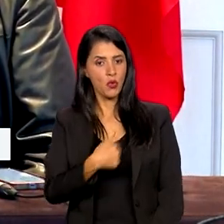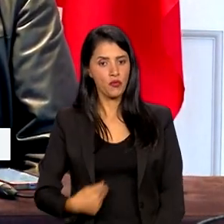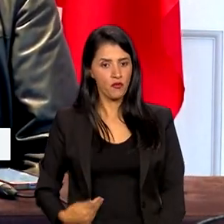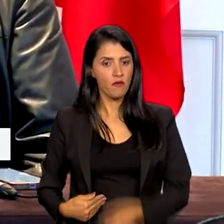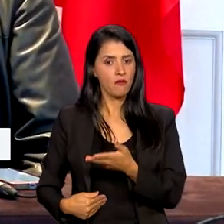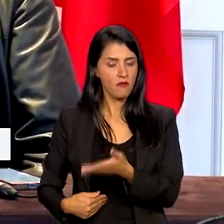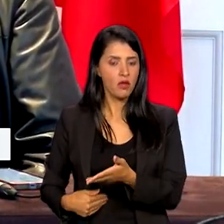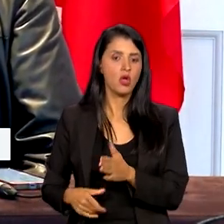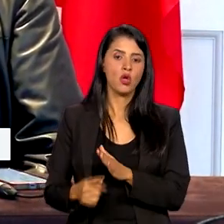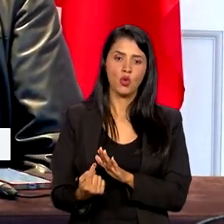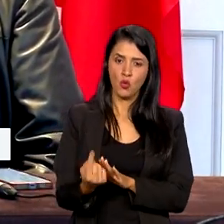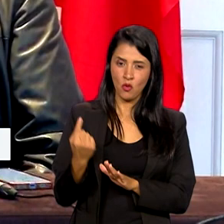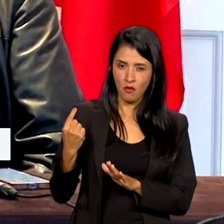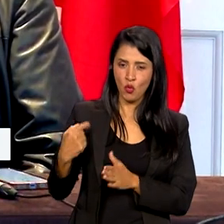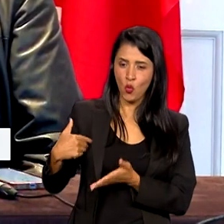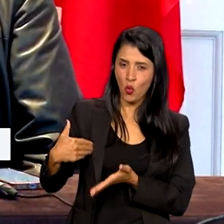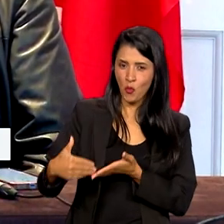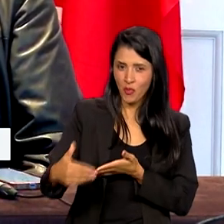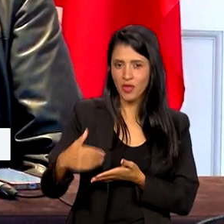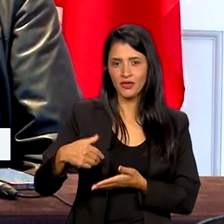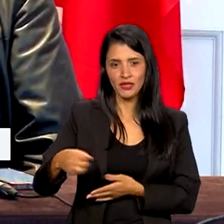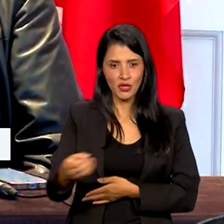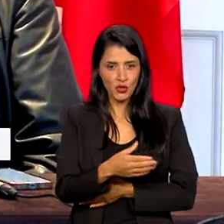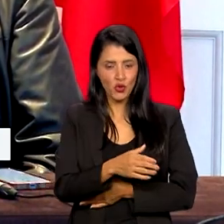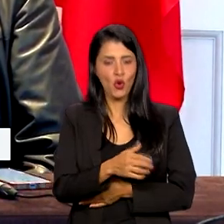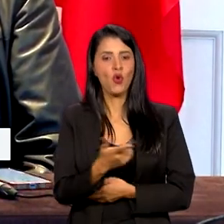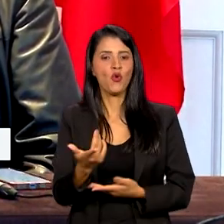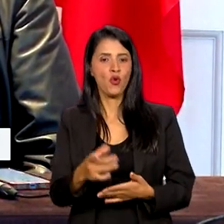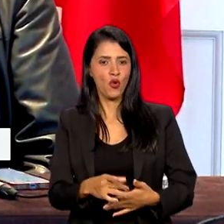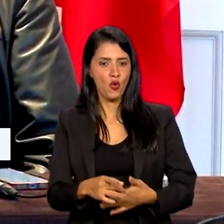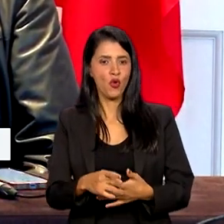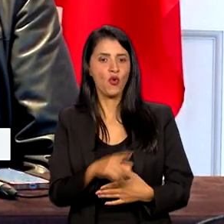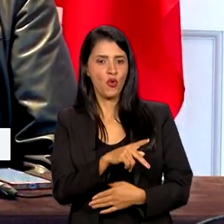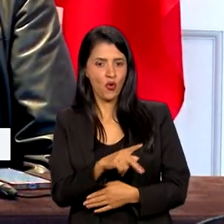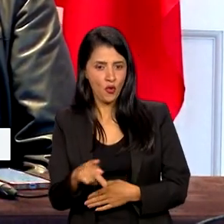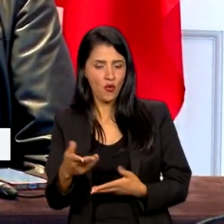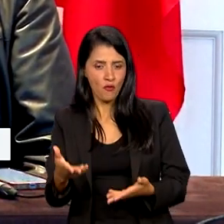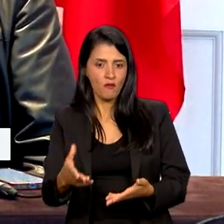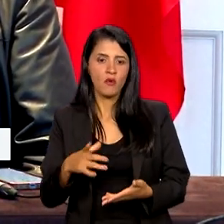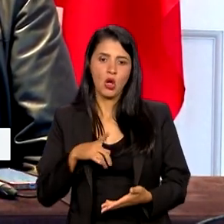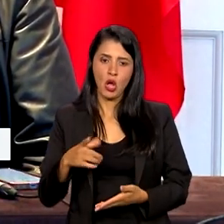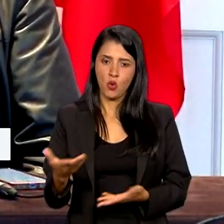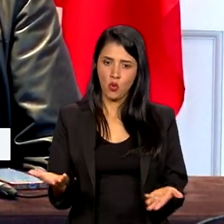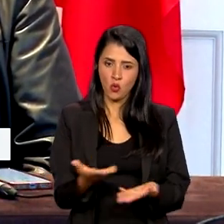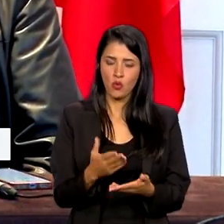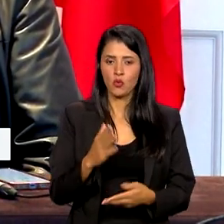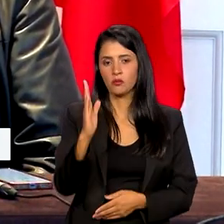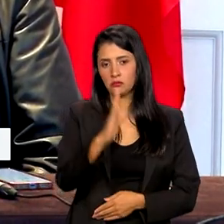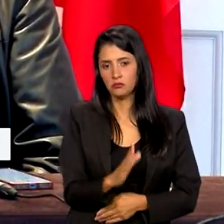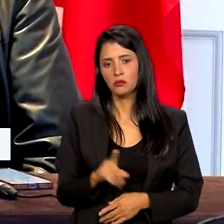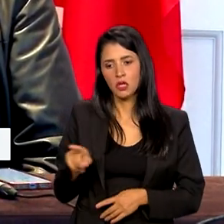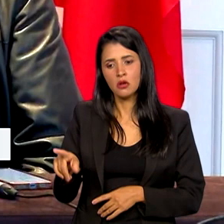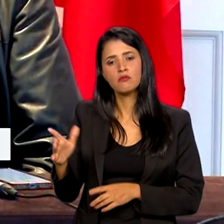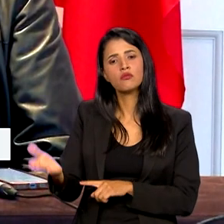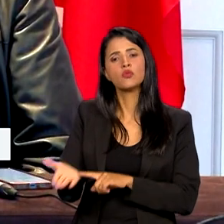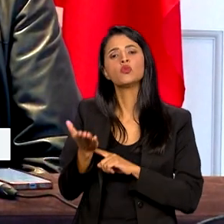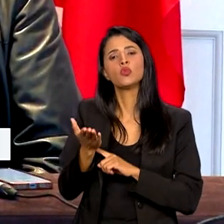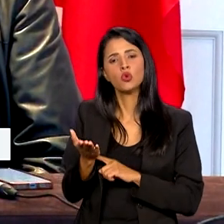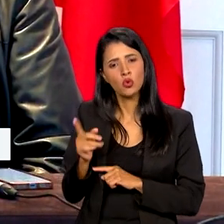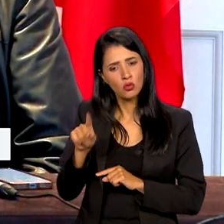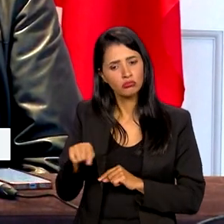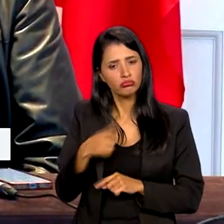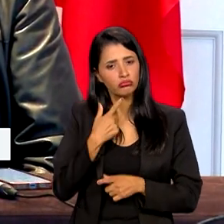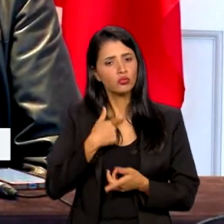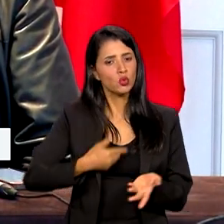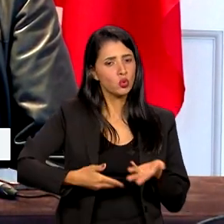desde o início, né, dessa nova gestão brasileira, tem demonstrado muita vontade